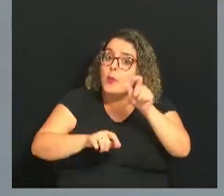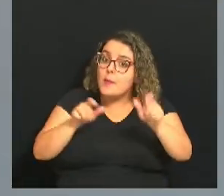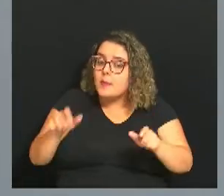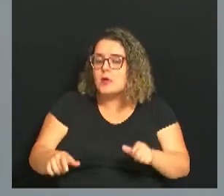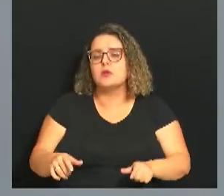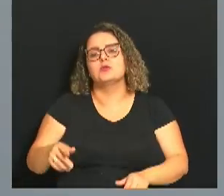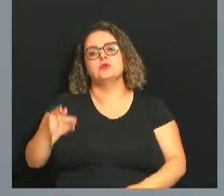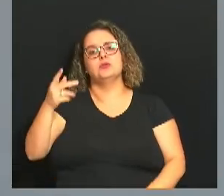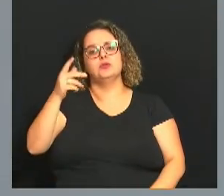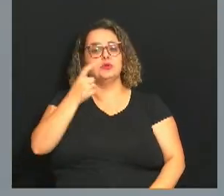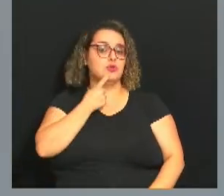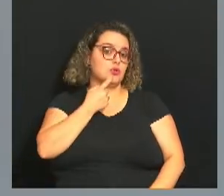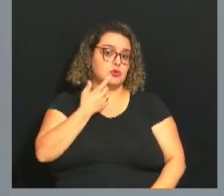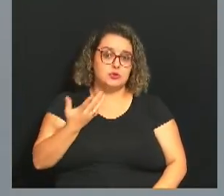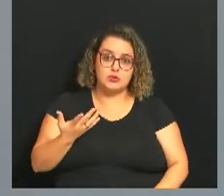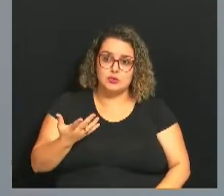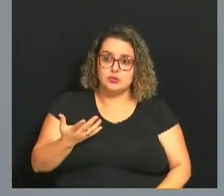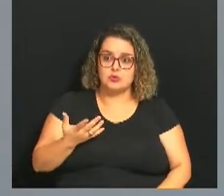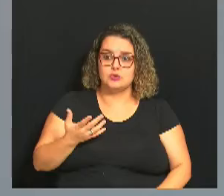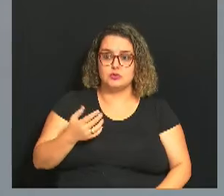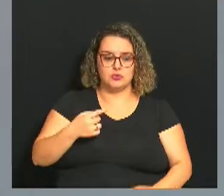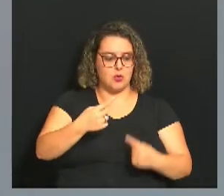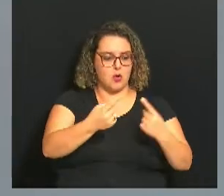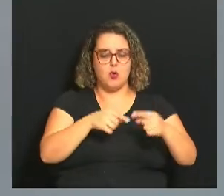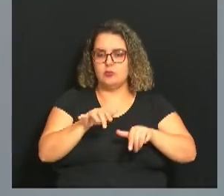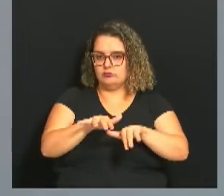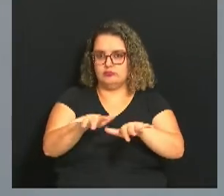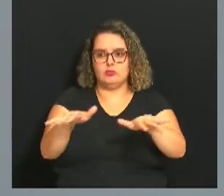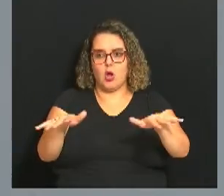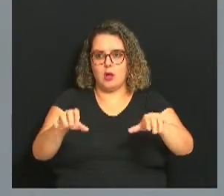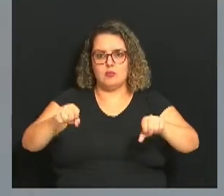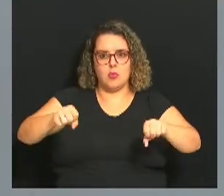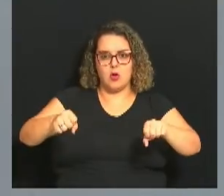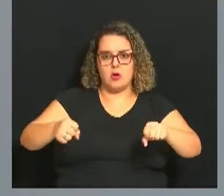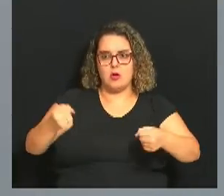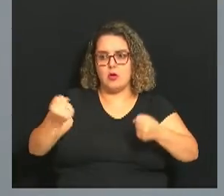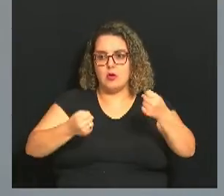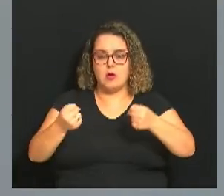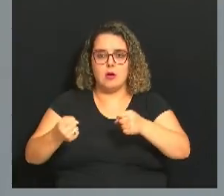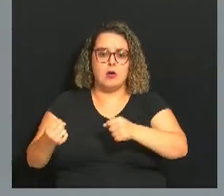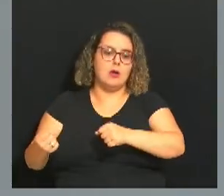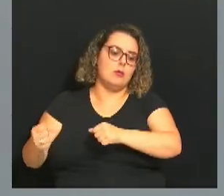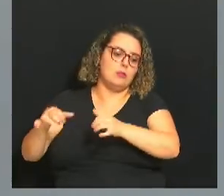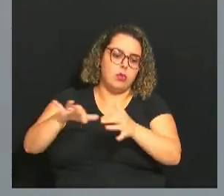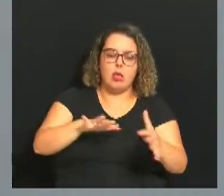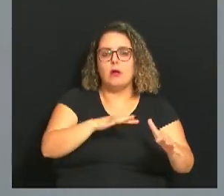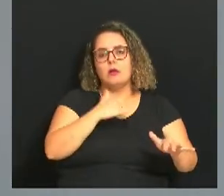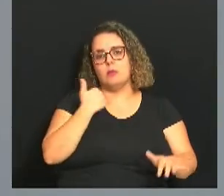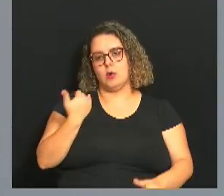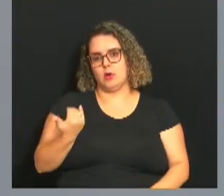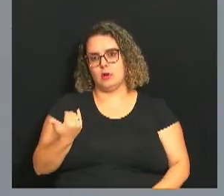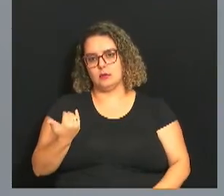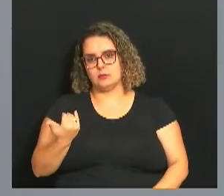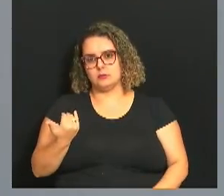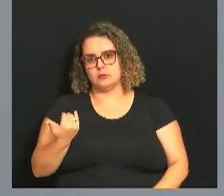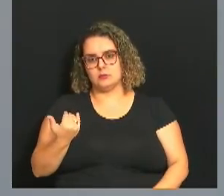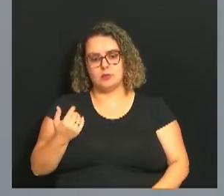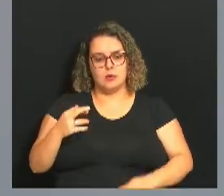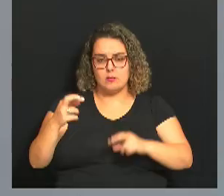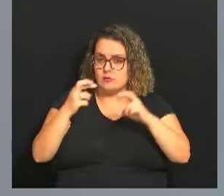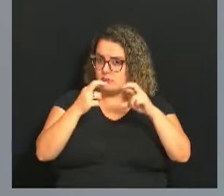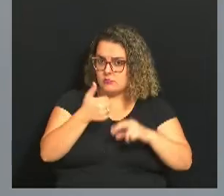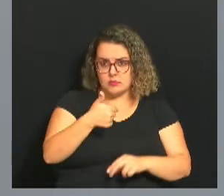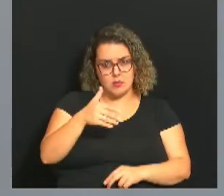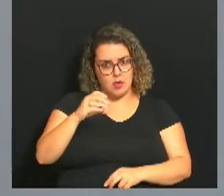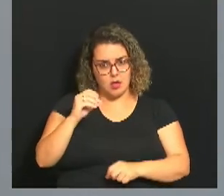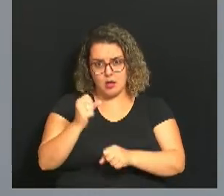pouco, que estão aí na Ourozinho do Bairro, na Norte Sul, que está de moto, está de carro, cai na inundação e já morreram. A gente fizer um levantamento dos últimos 10 anos, pelo